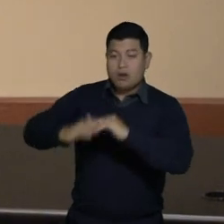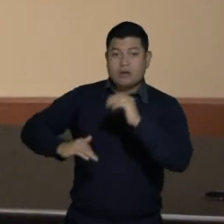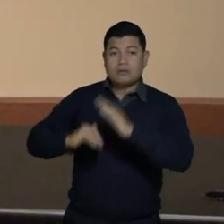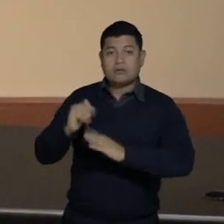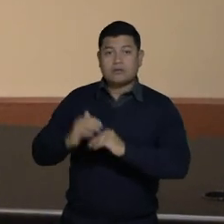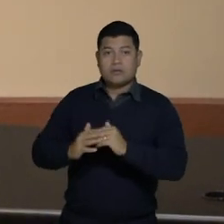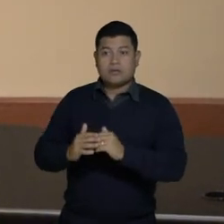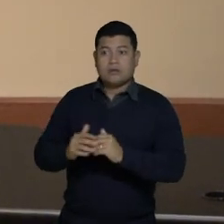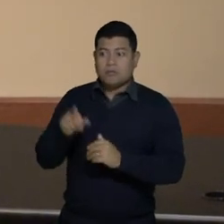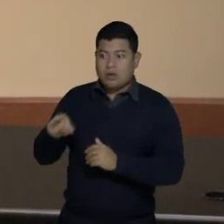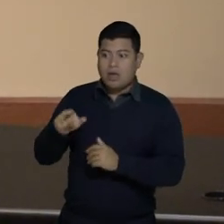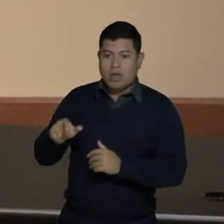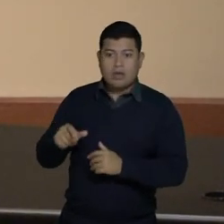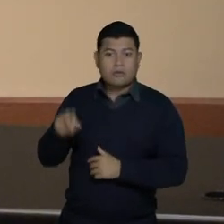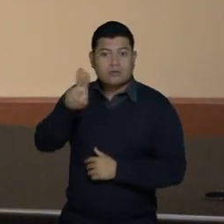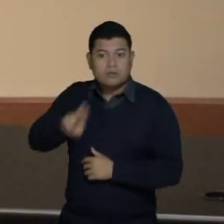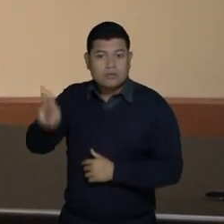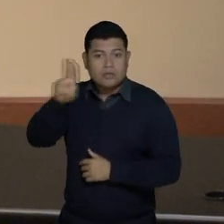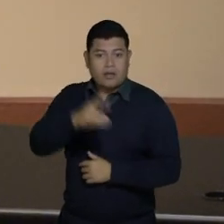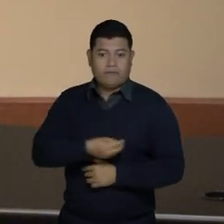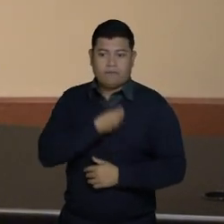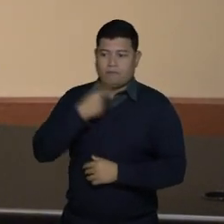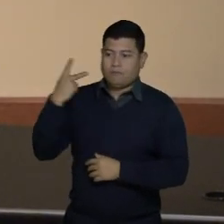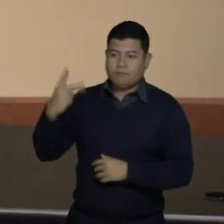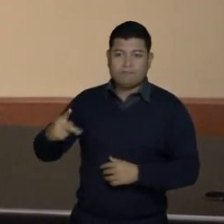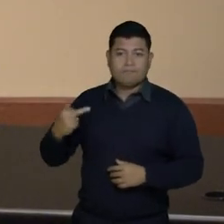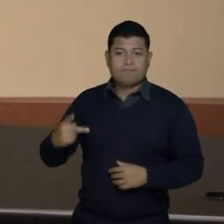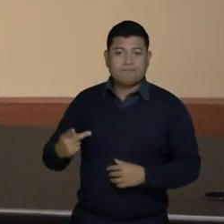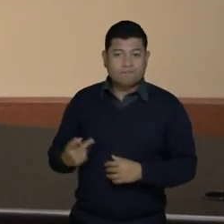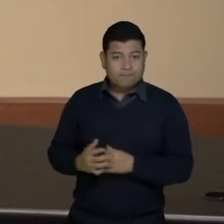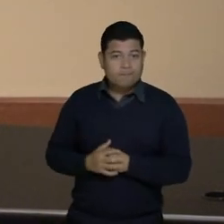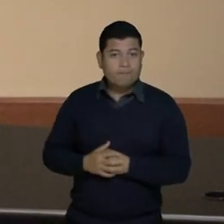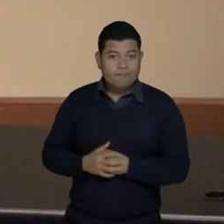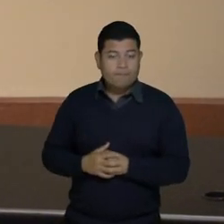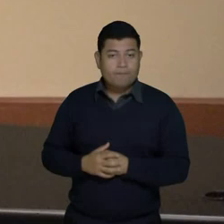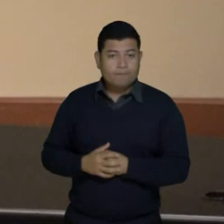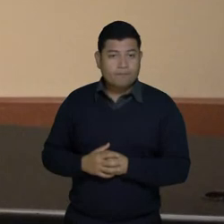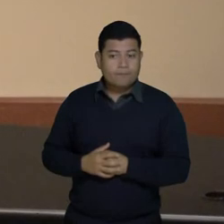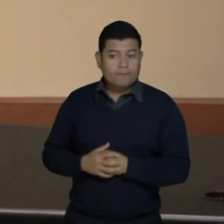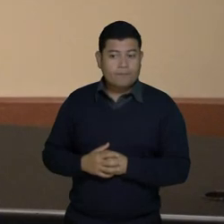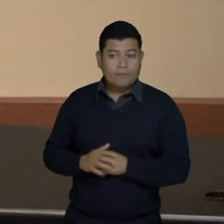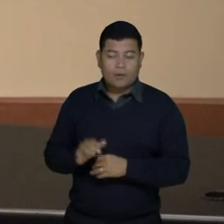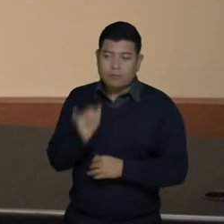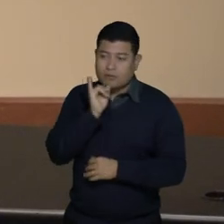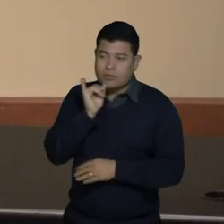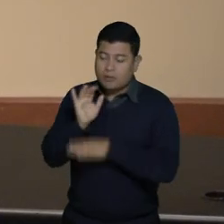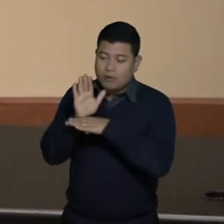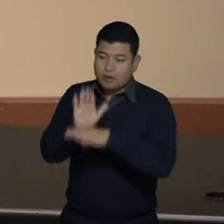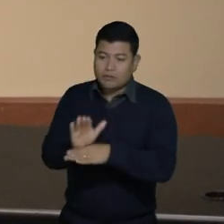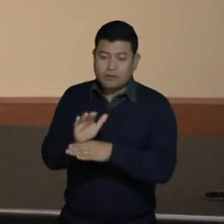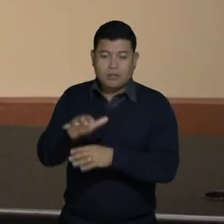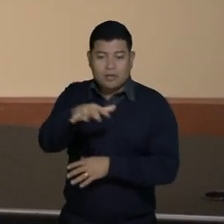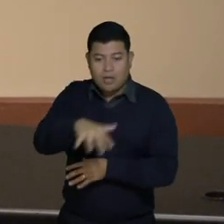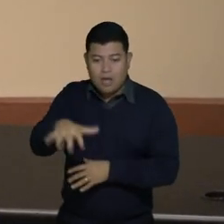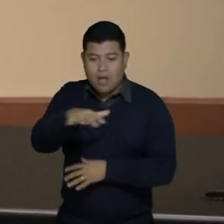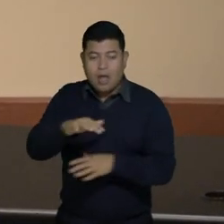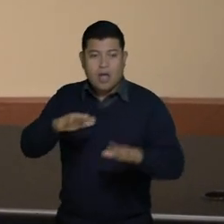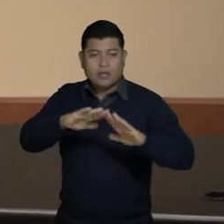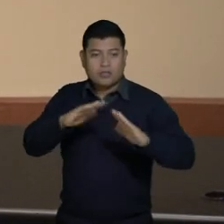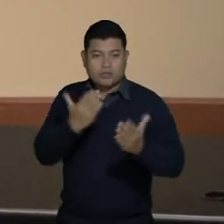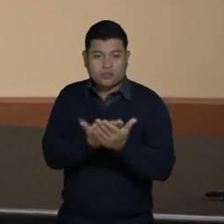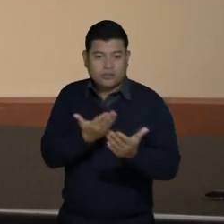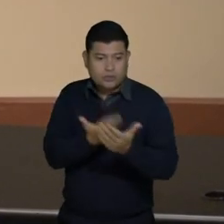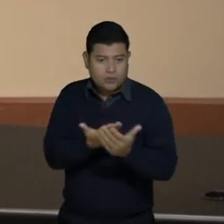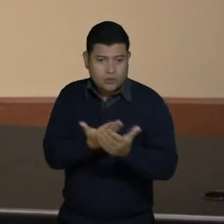vida dele para auxiliar na trajetória acadêmica sim porque